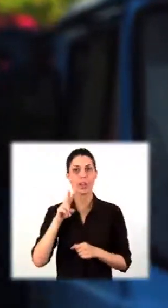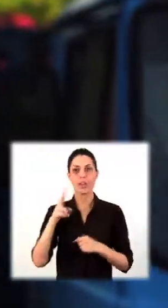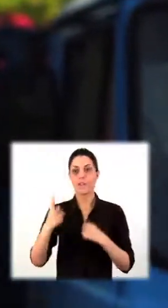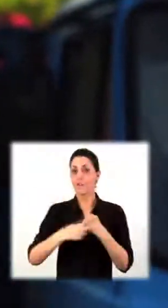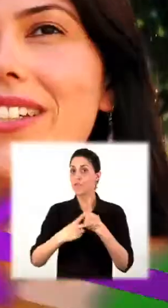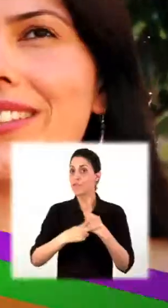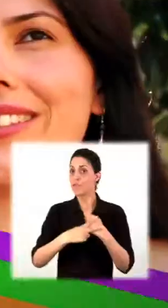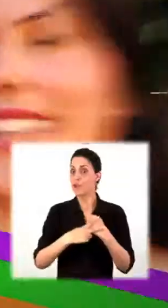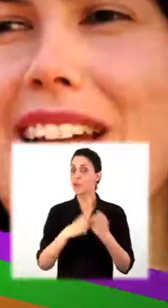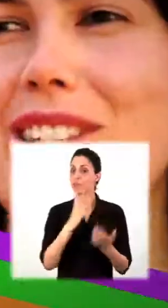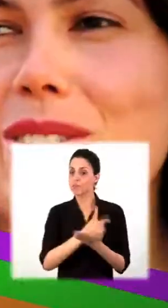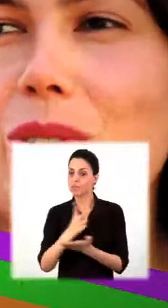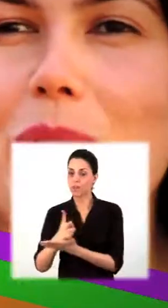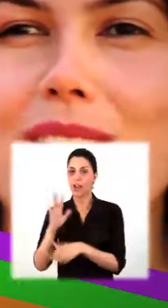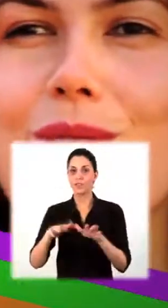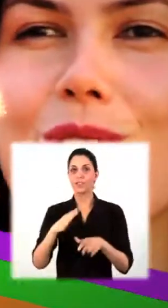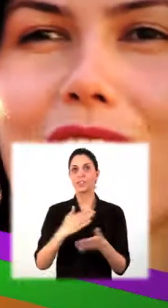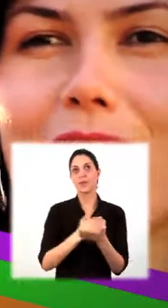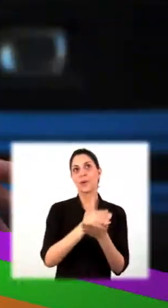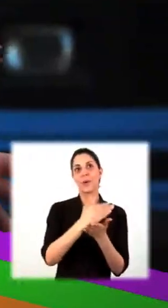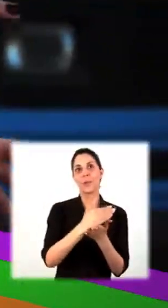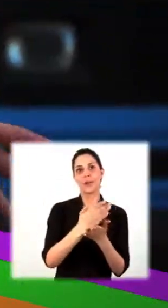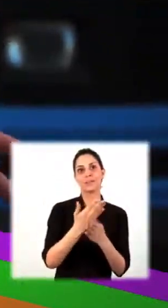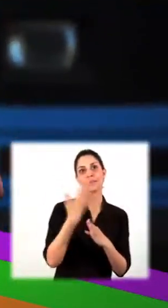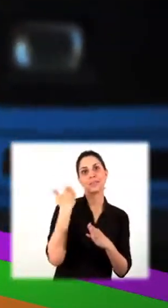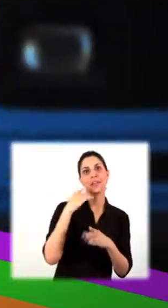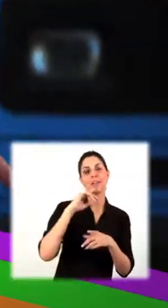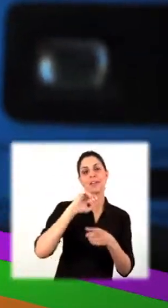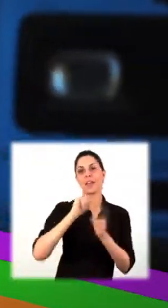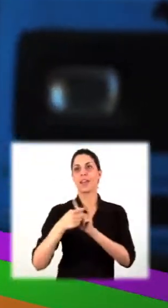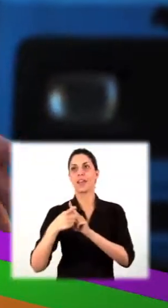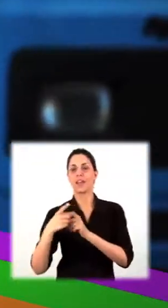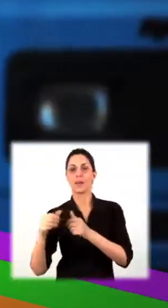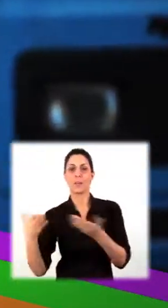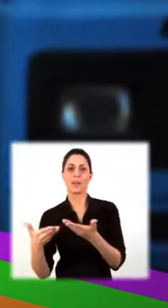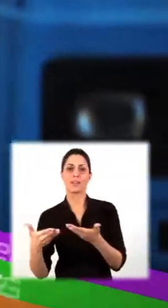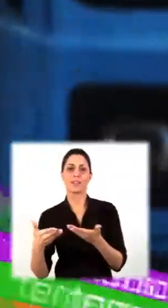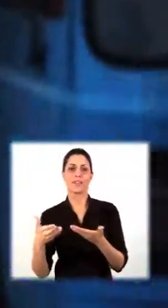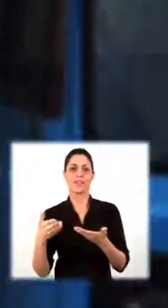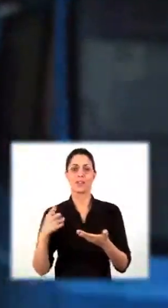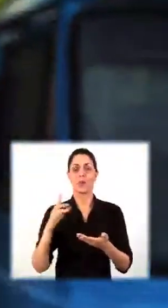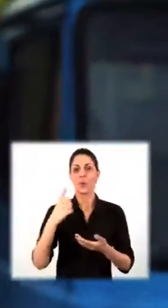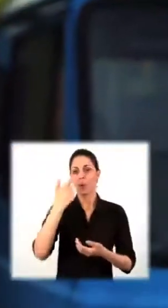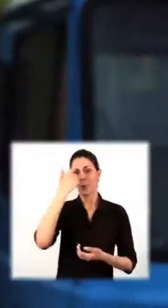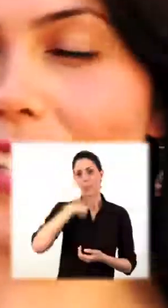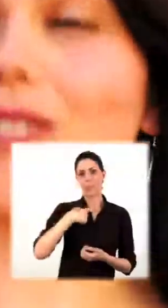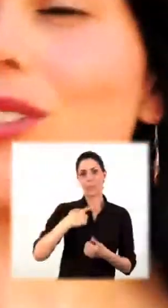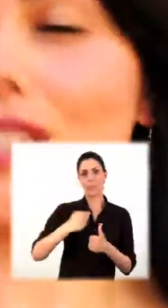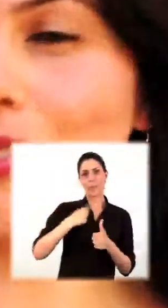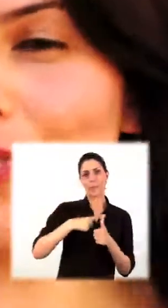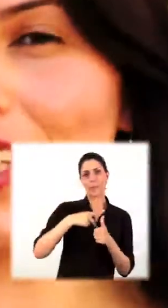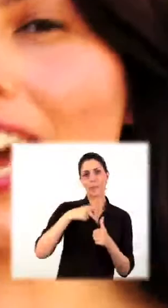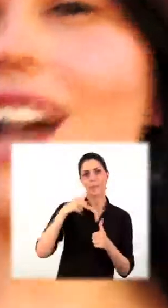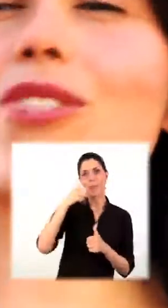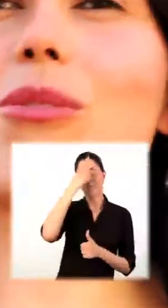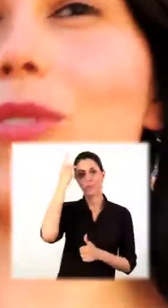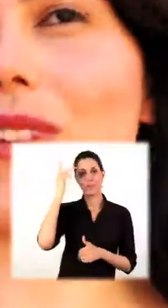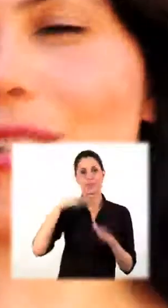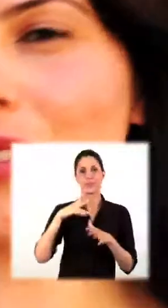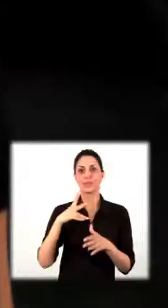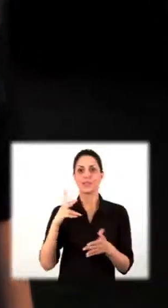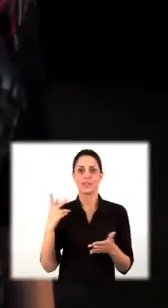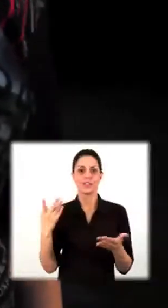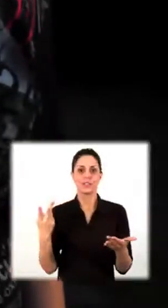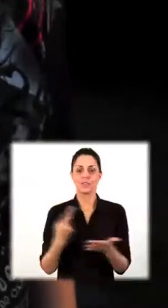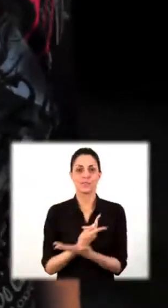tempo verbal, Sei lá, às vezes tu começa de um jeito, daqui a pouco na história tu já tá contando de outro, já contando em primeira pessoa, como se tivesse acontecido de verdade ou como se